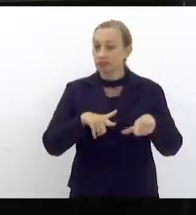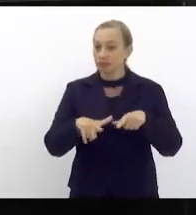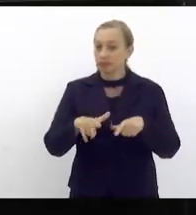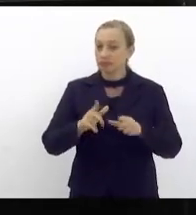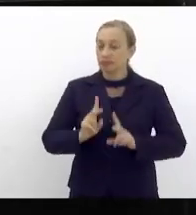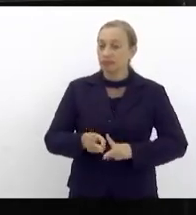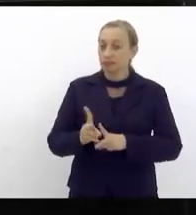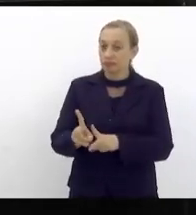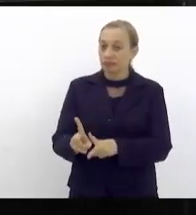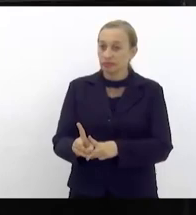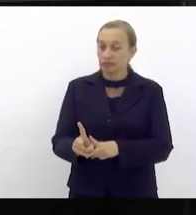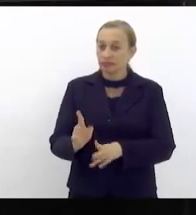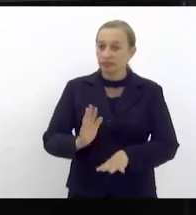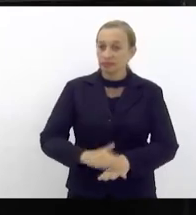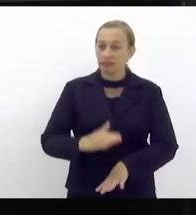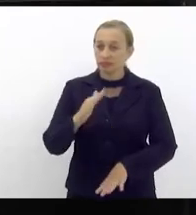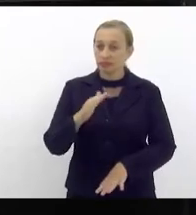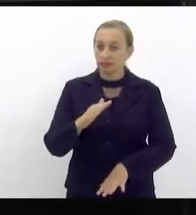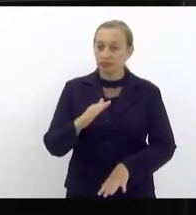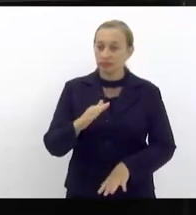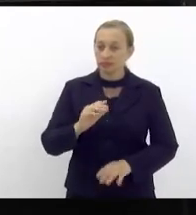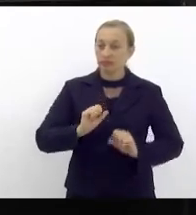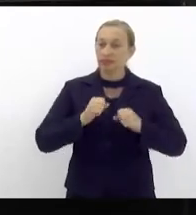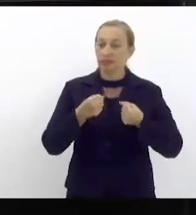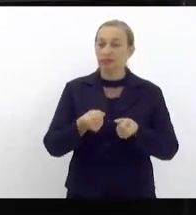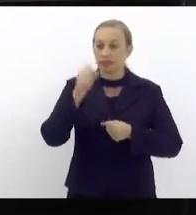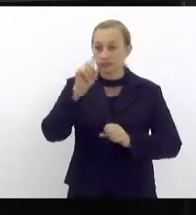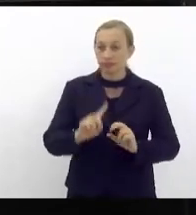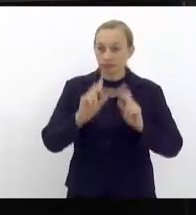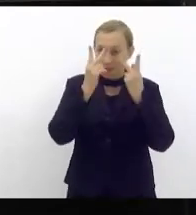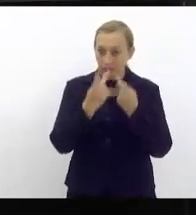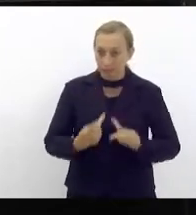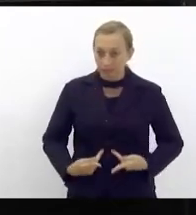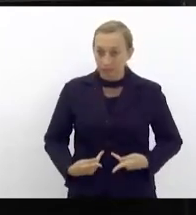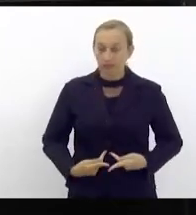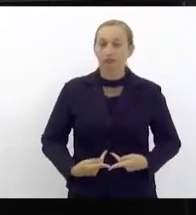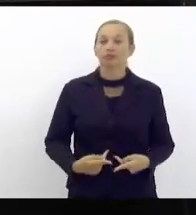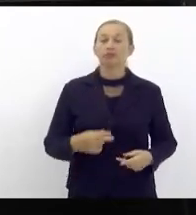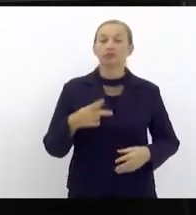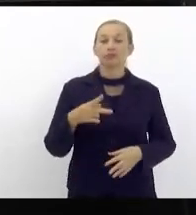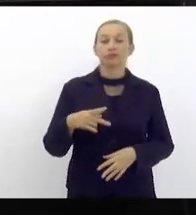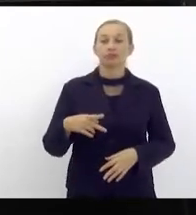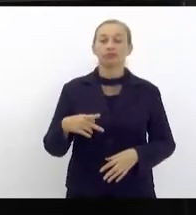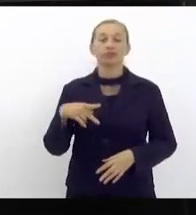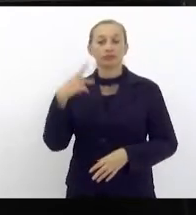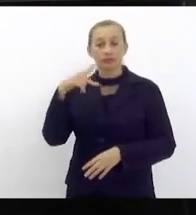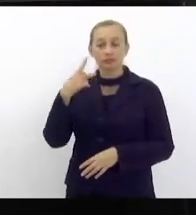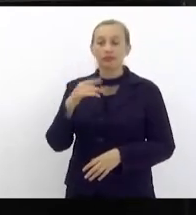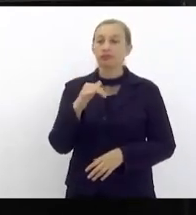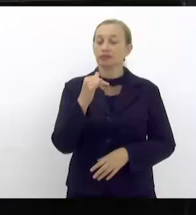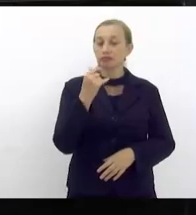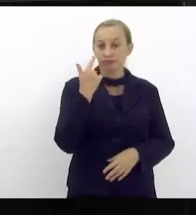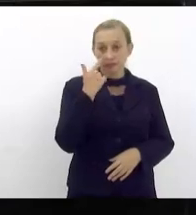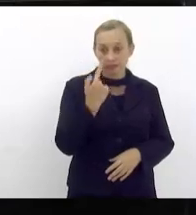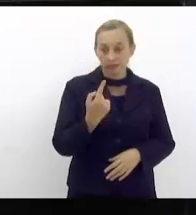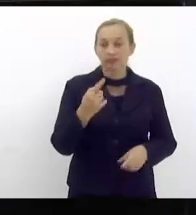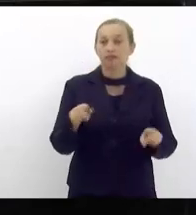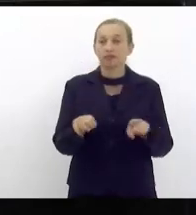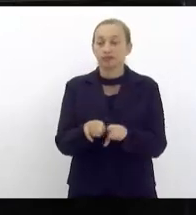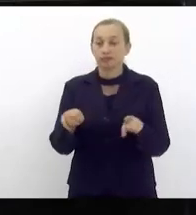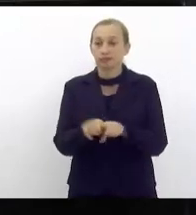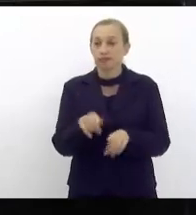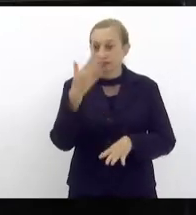Siga sendo uma das maiores defensoras dos direitos humanos que o Parlamento Fluminense tem assistido agradecer também